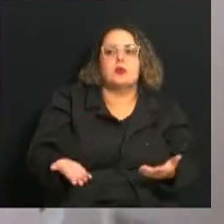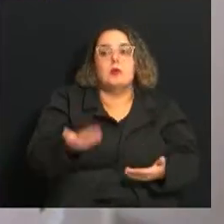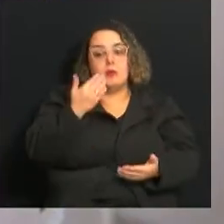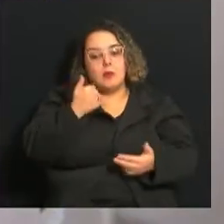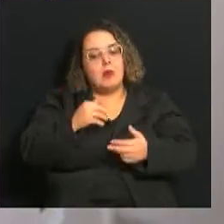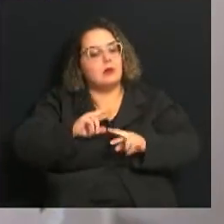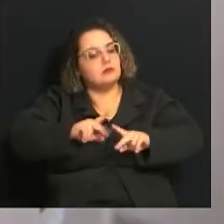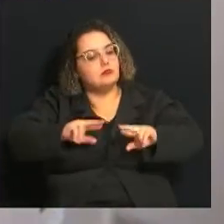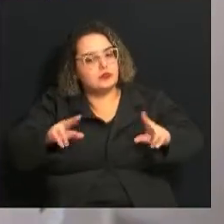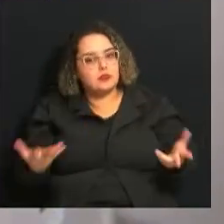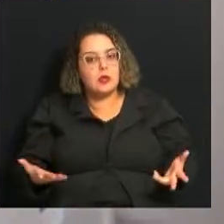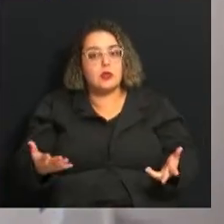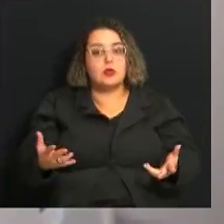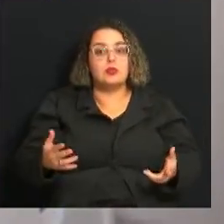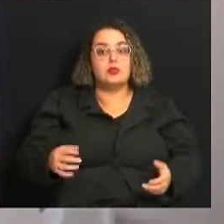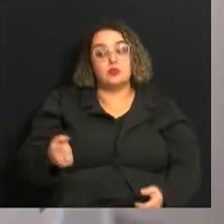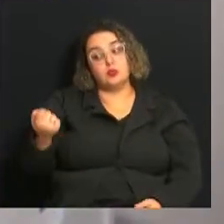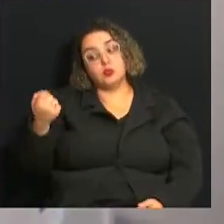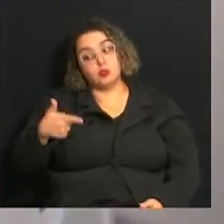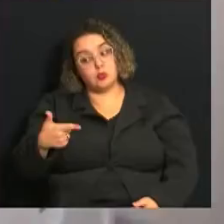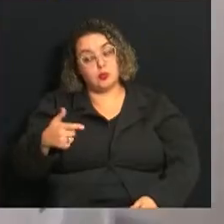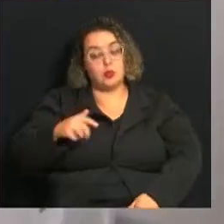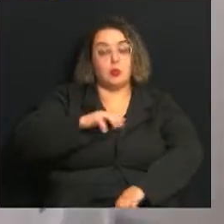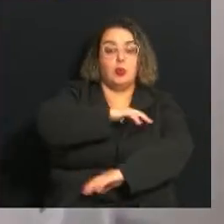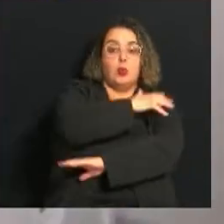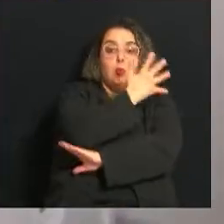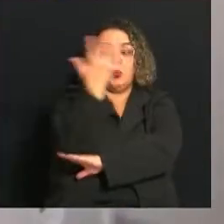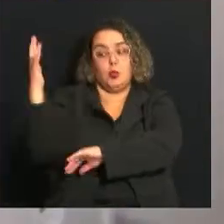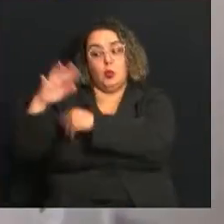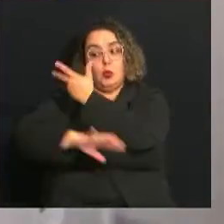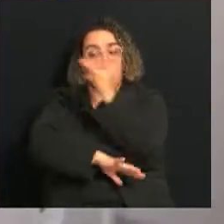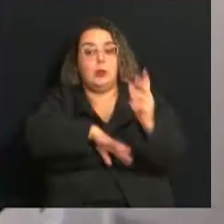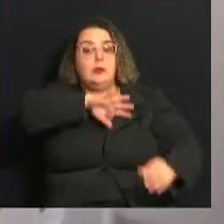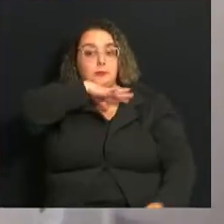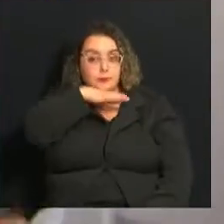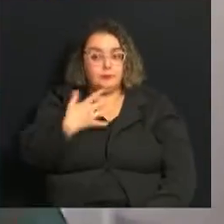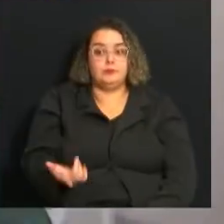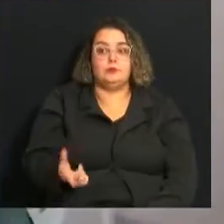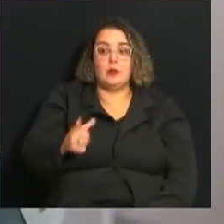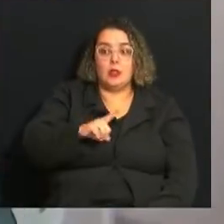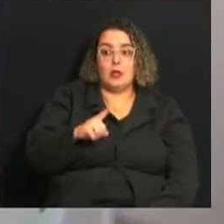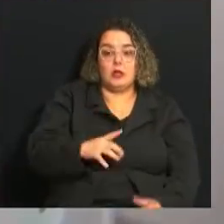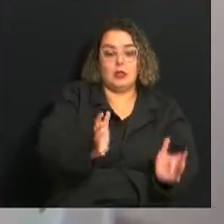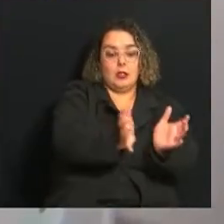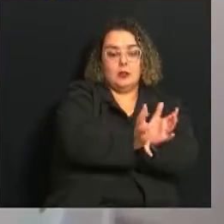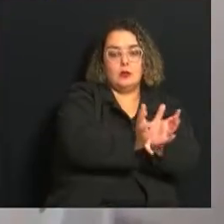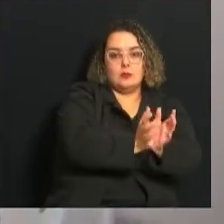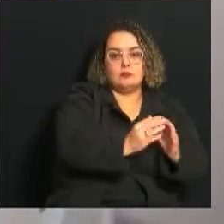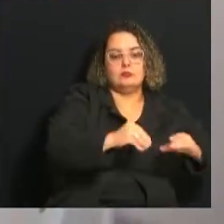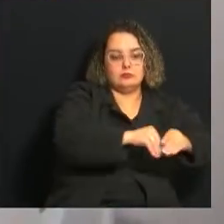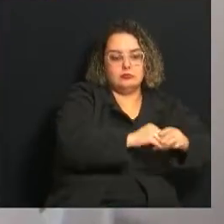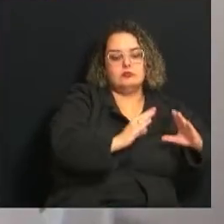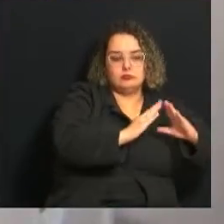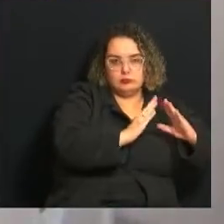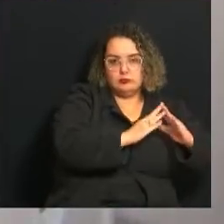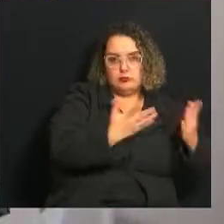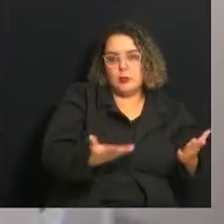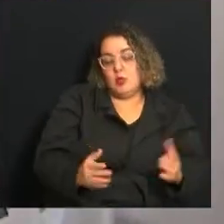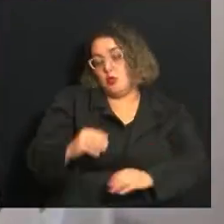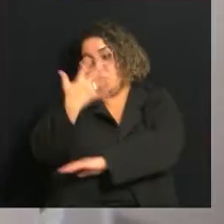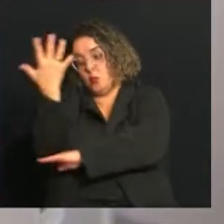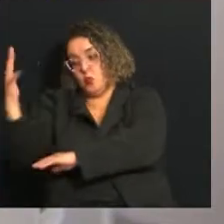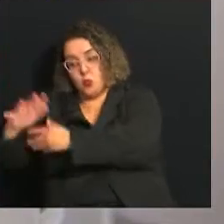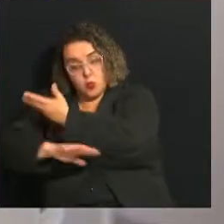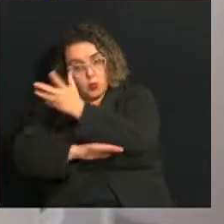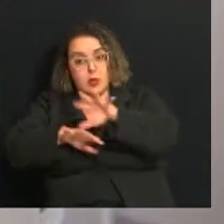diferenciada do que o animal silvestre. Então a gente acaba tendo 2 alas, tem os pets não convencionais e os animais silvestres que acabam ficando em uma outra ala